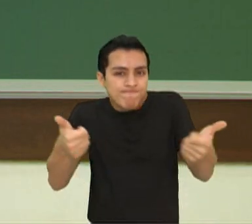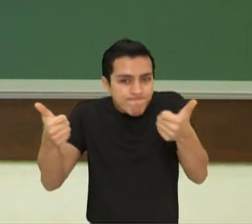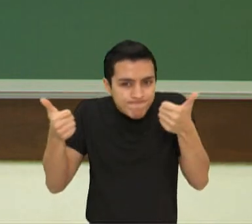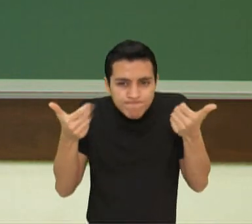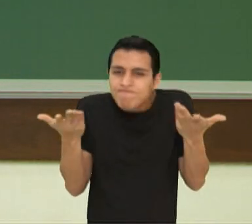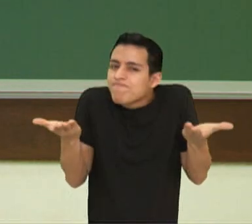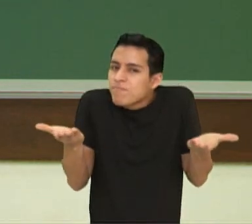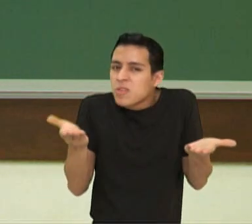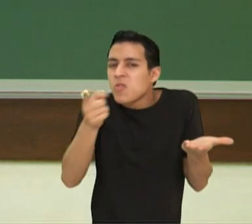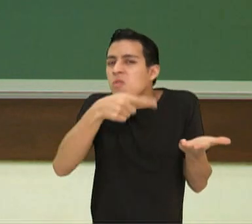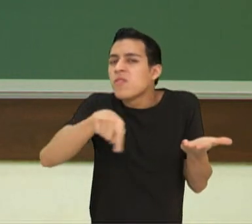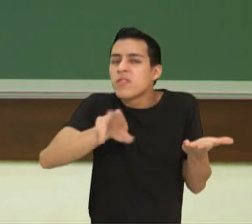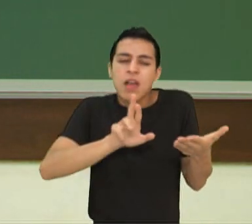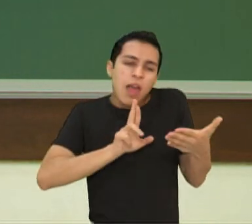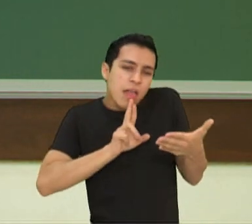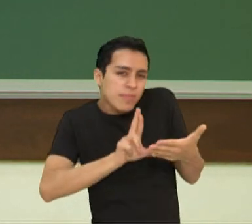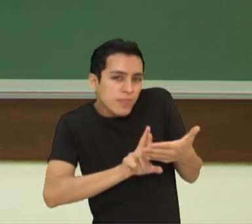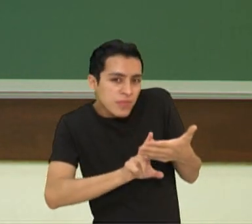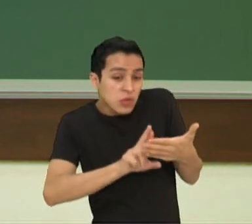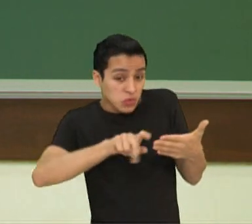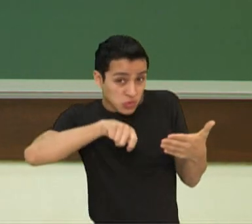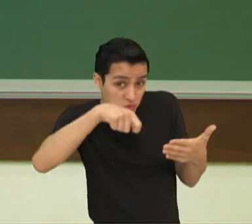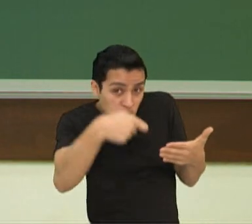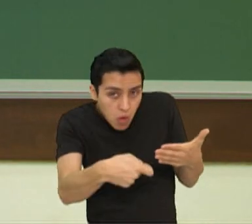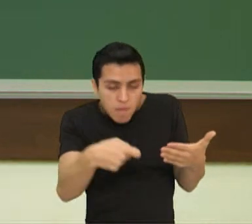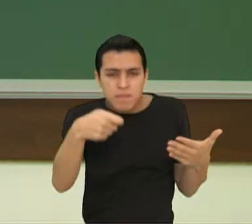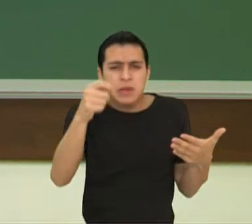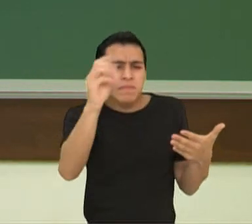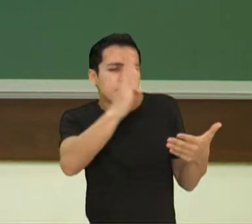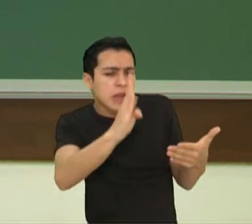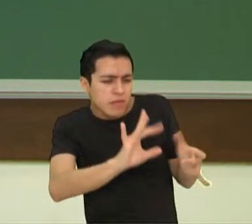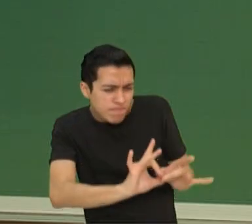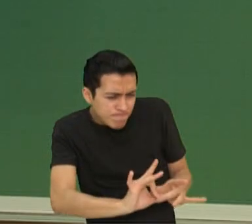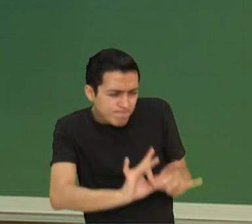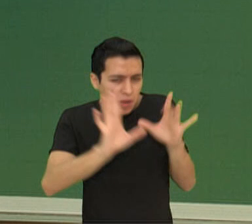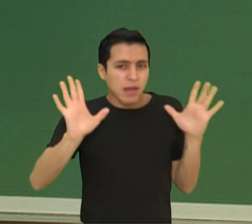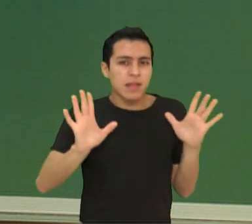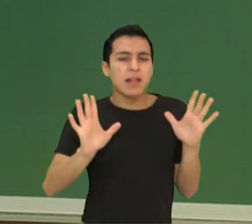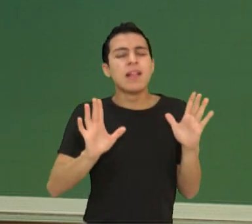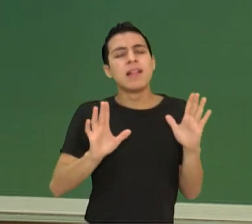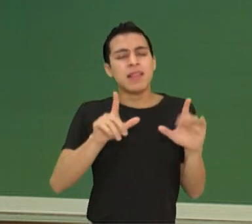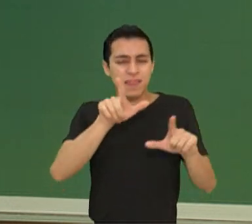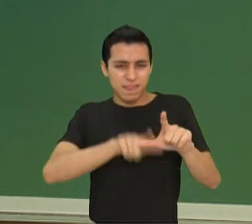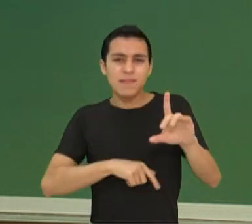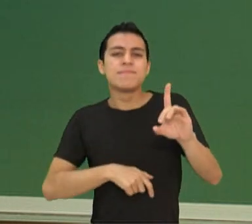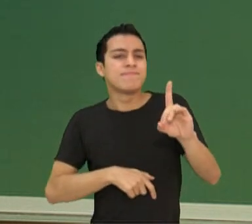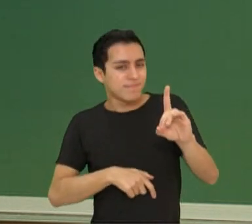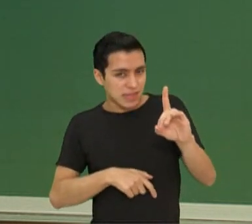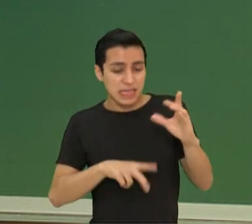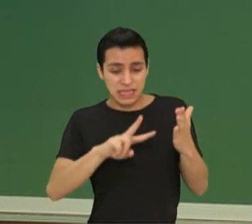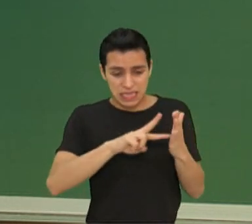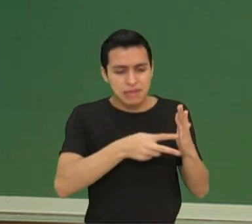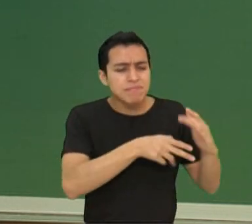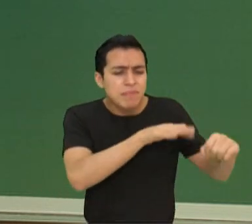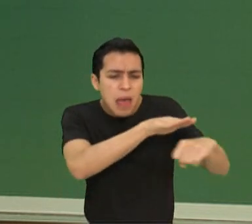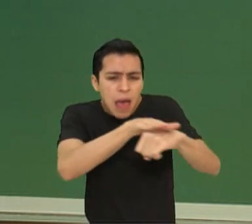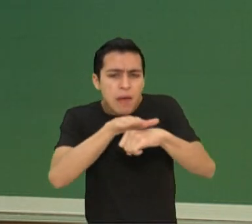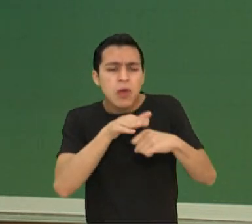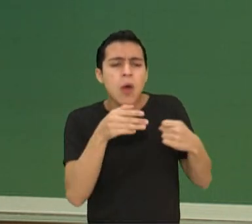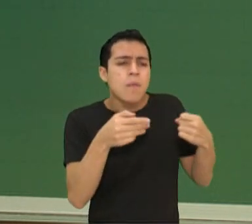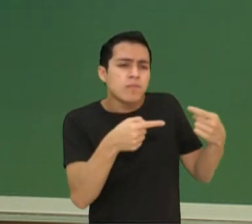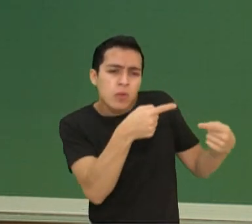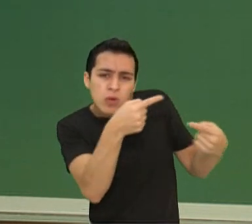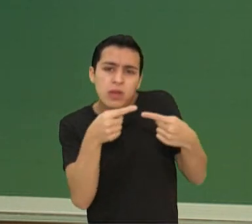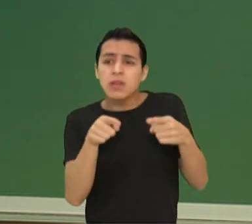E aí, o que vocês marcaram sobre a independência do Brasil? Letra D, implicou em autonomia política e